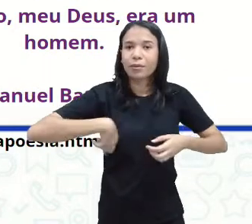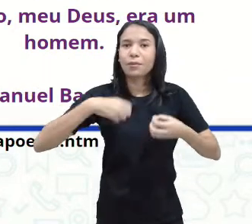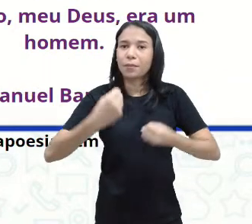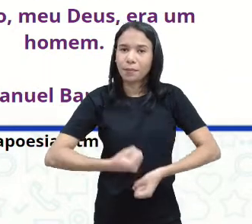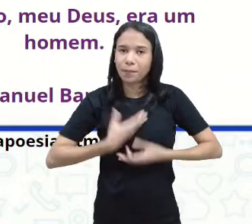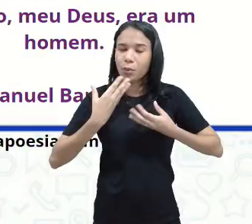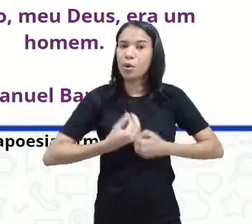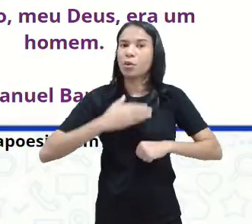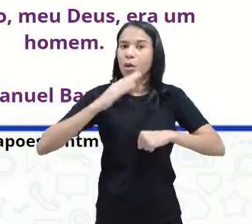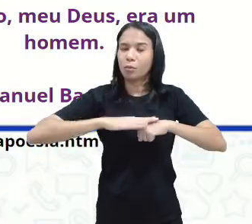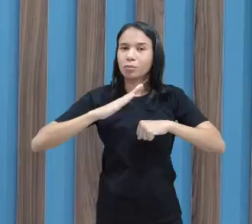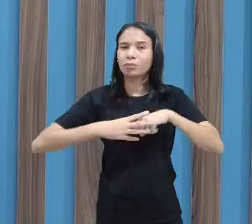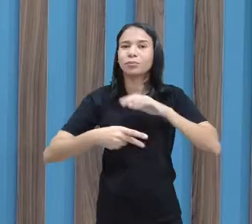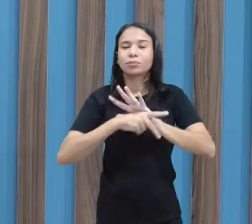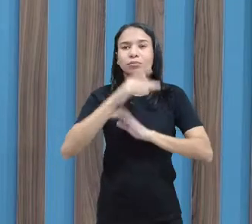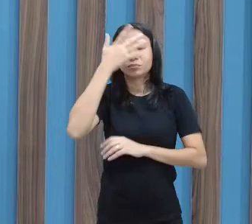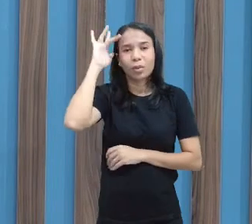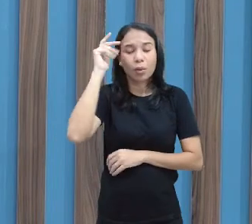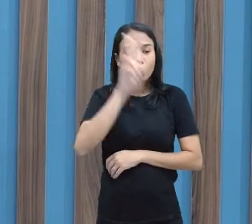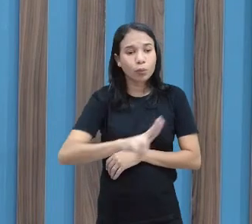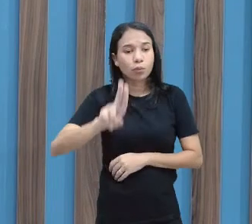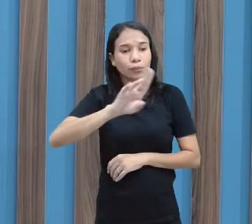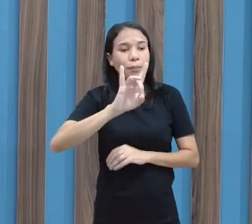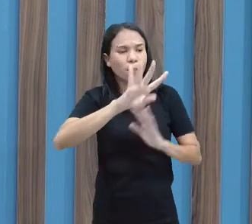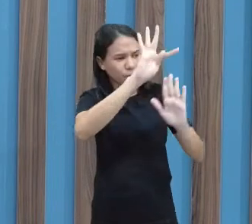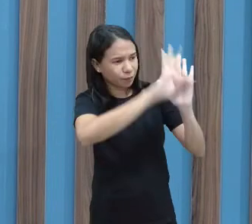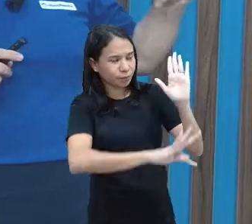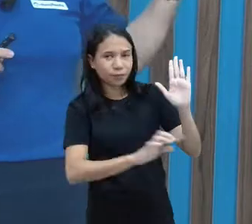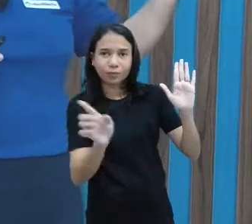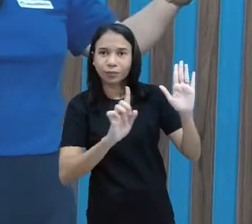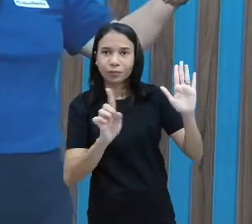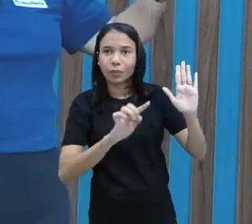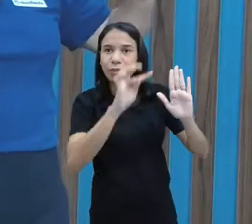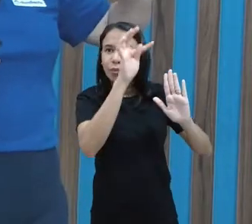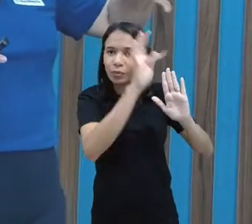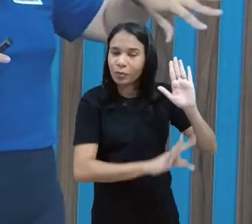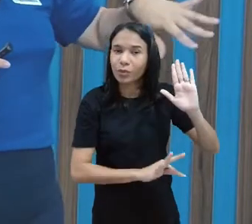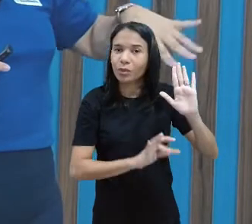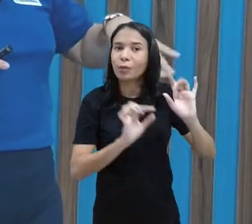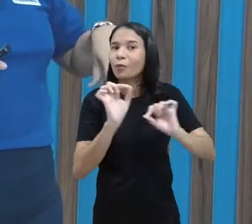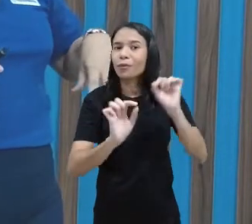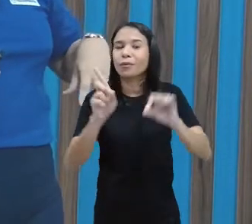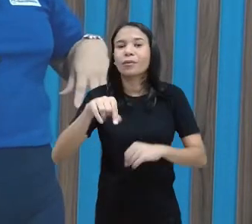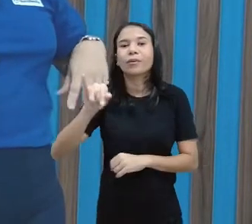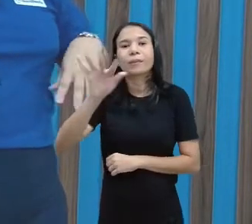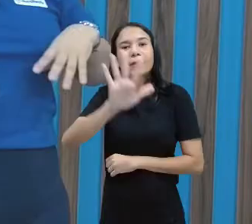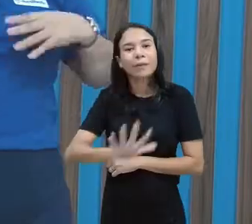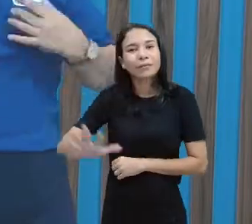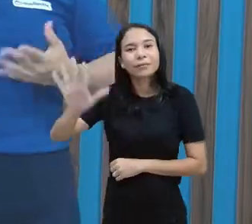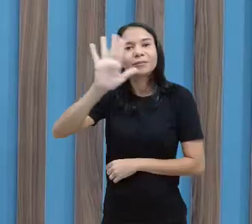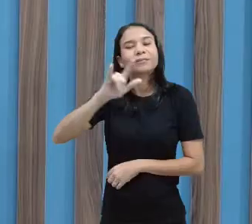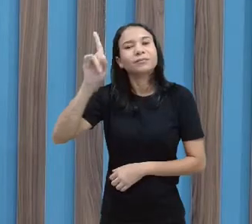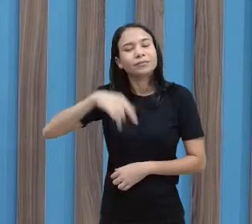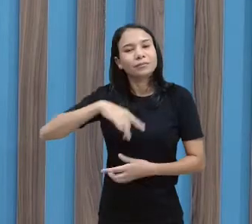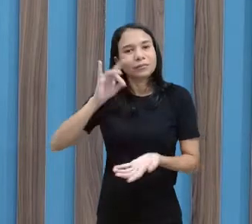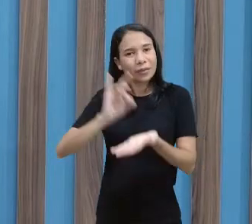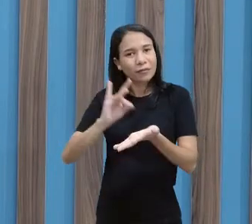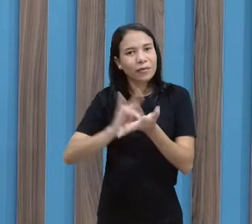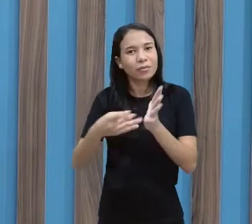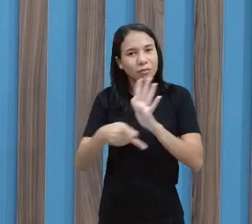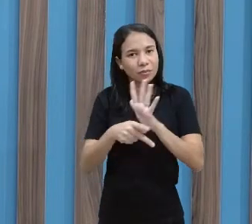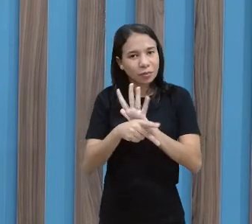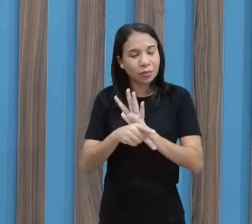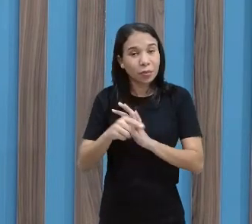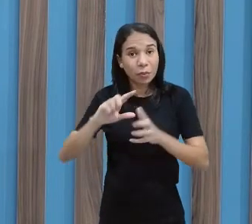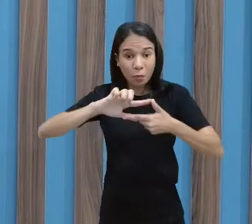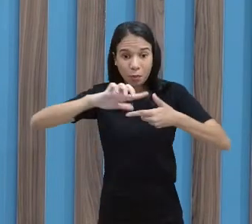viu? Onde os artistas utilizavam não só o texto, mas transformavam o texto em imagem. Isso é uma coisa bem do